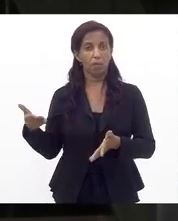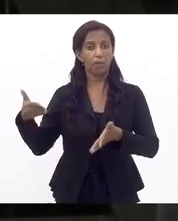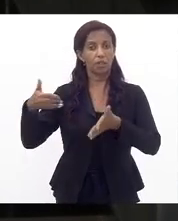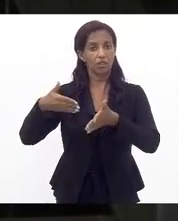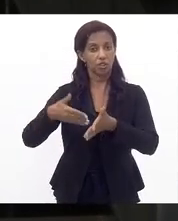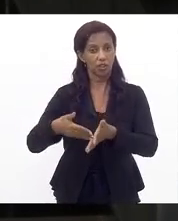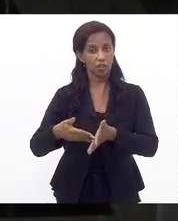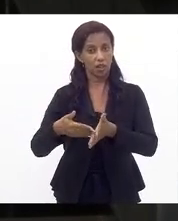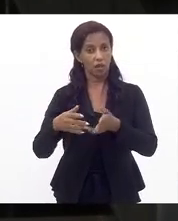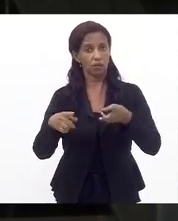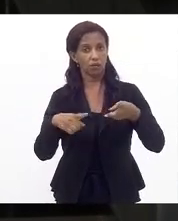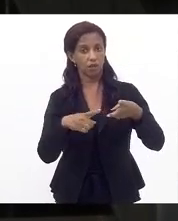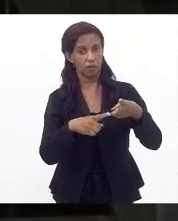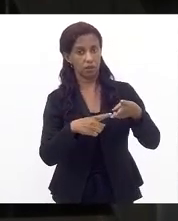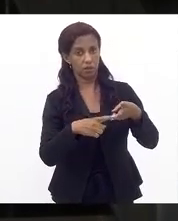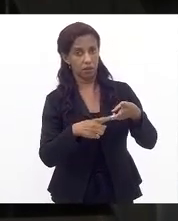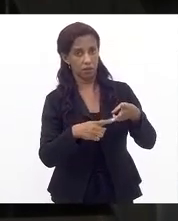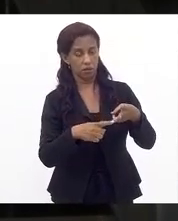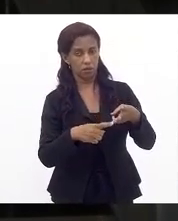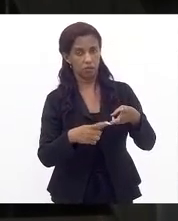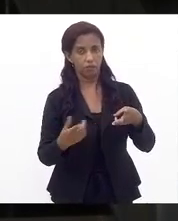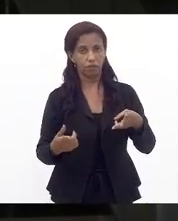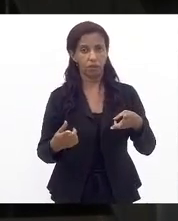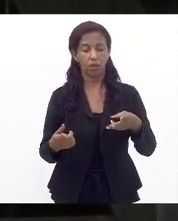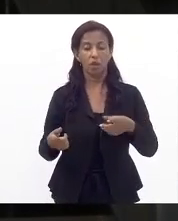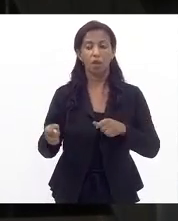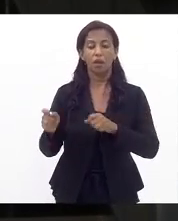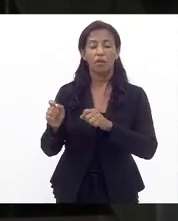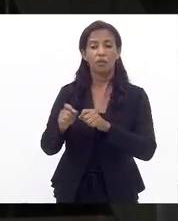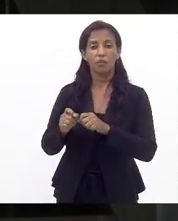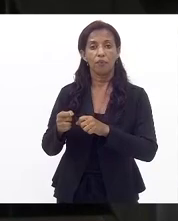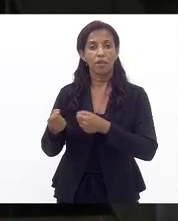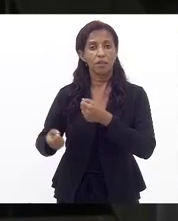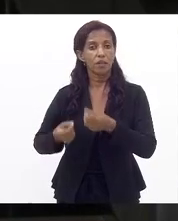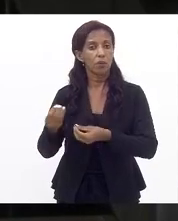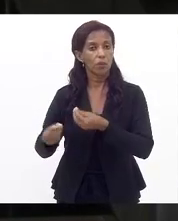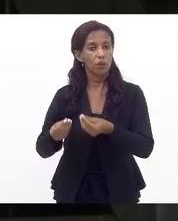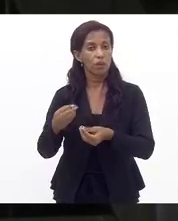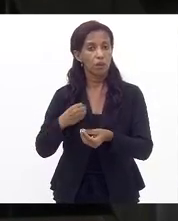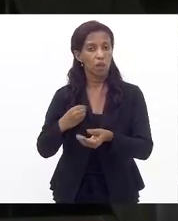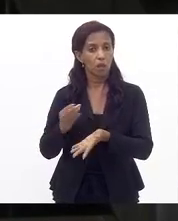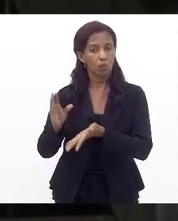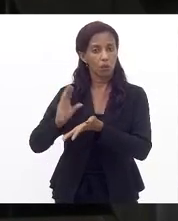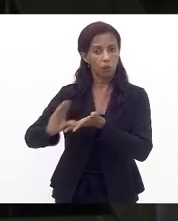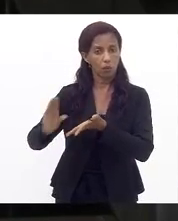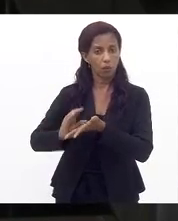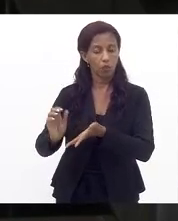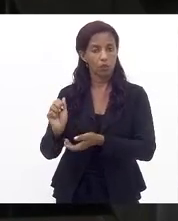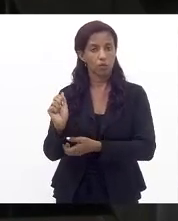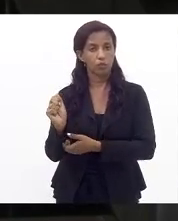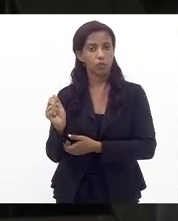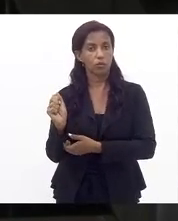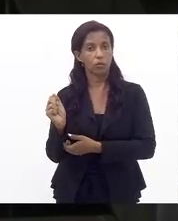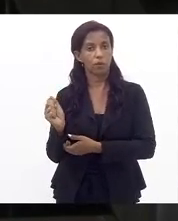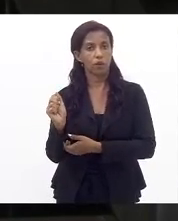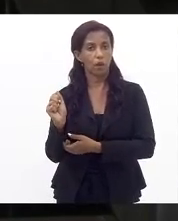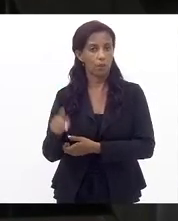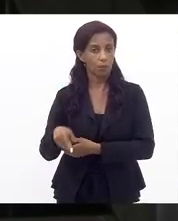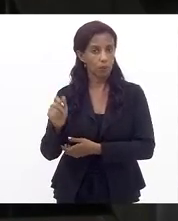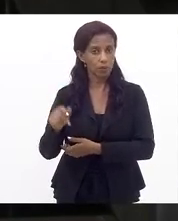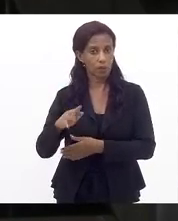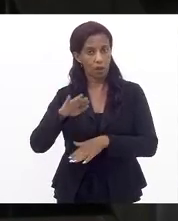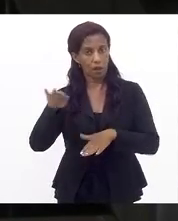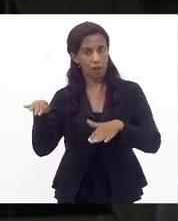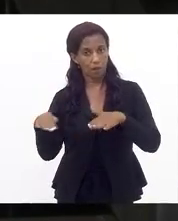ao terceiro quais sejam é fazer com que ensina uma contribuição sobre aposentadorias e pensões abaixo do tempo